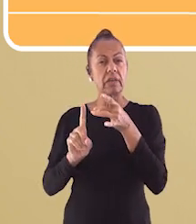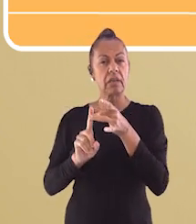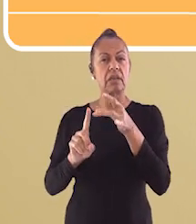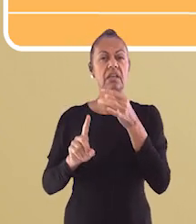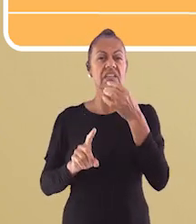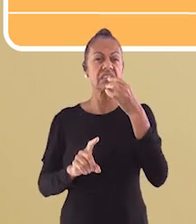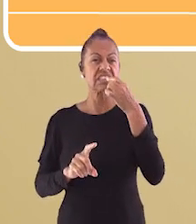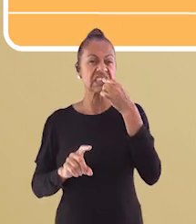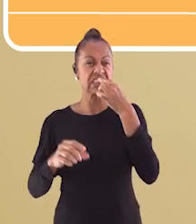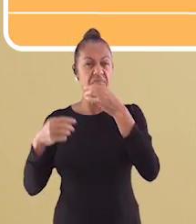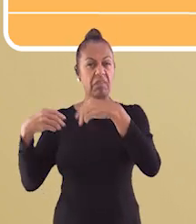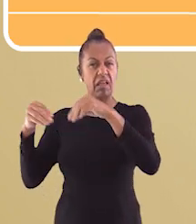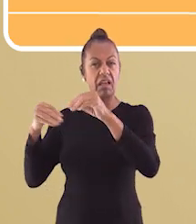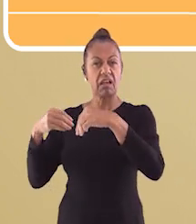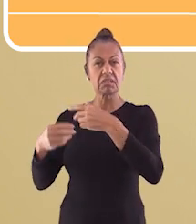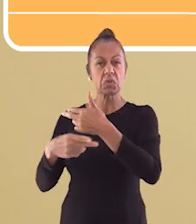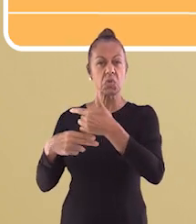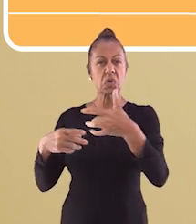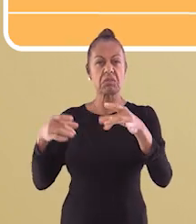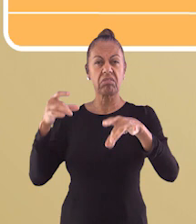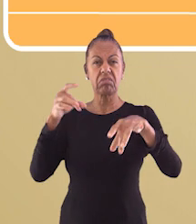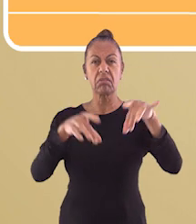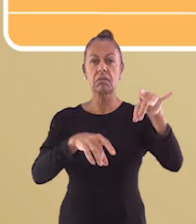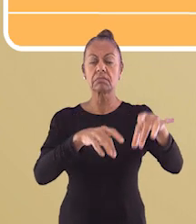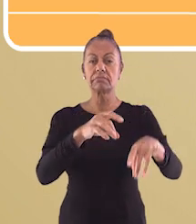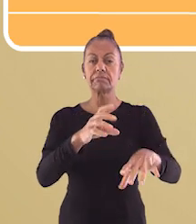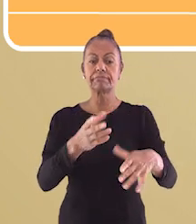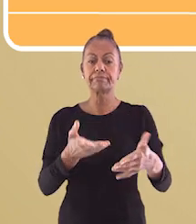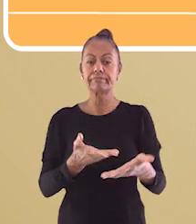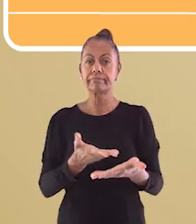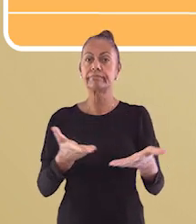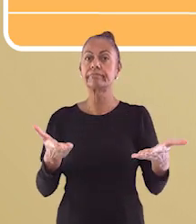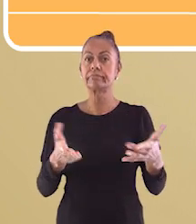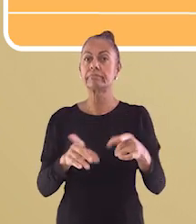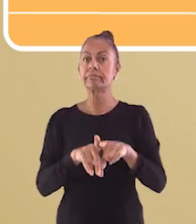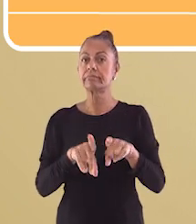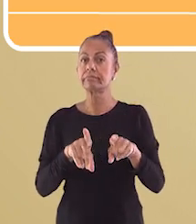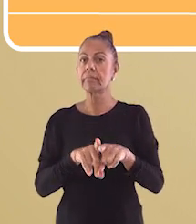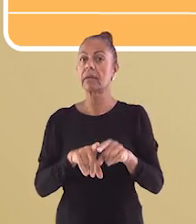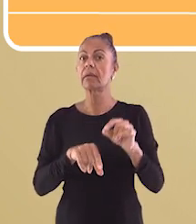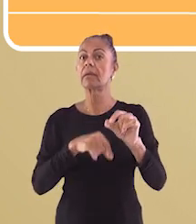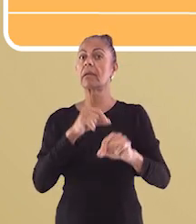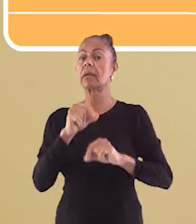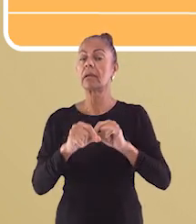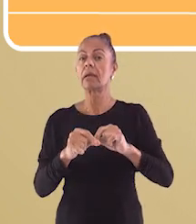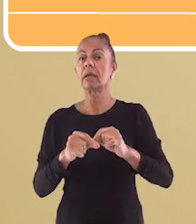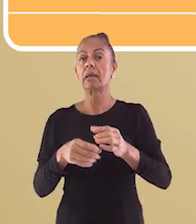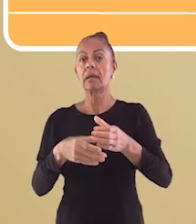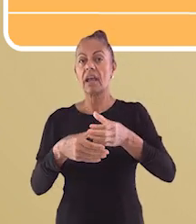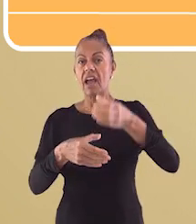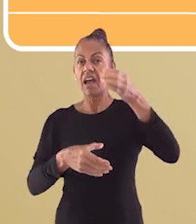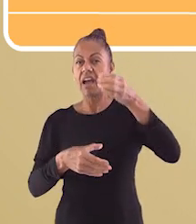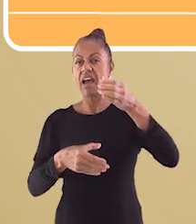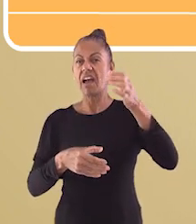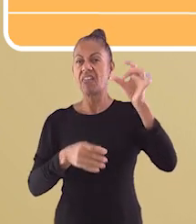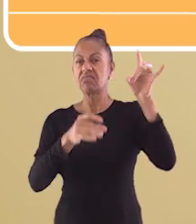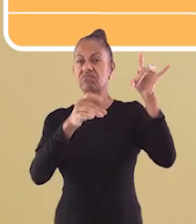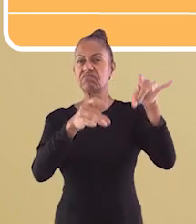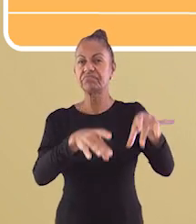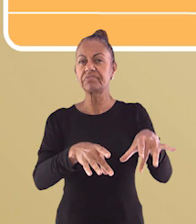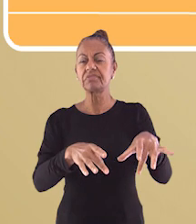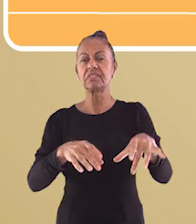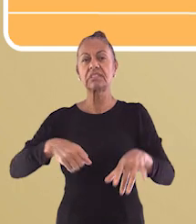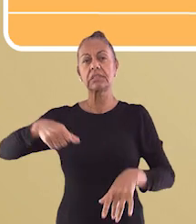E também entra o descarte indevido feito pela população. A gente tem garrafa, tem sacola, tem canudo, embalagem de todo tipo